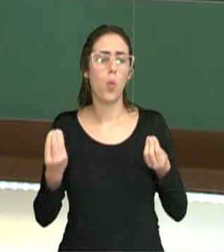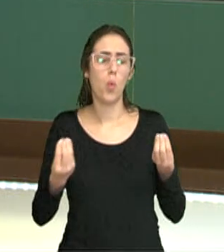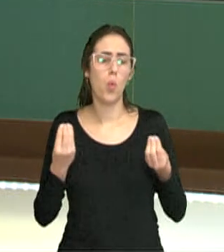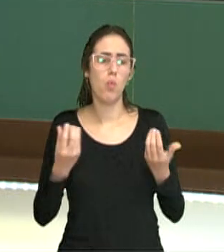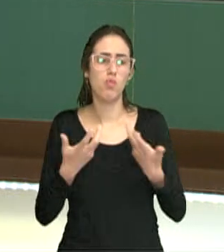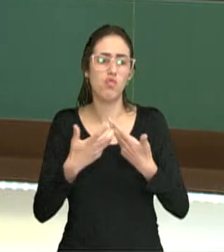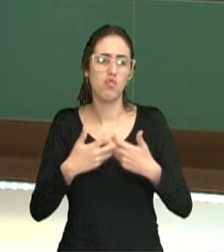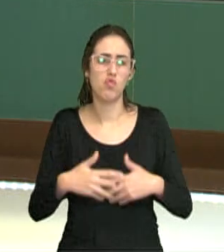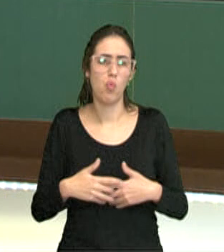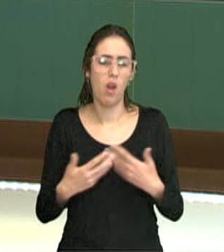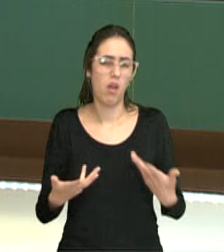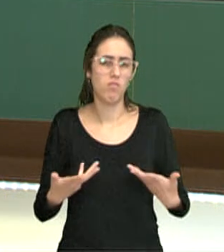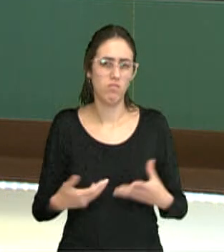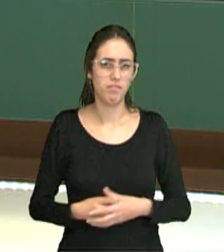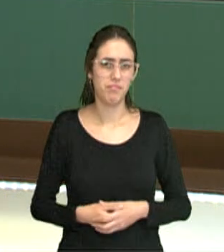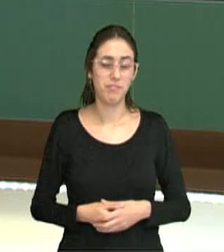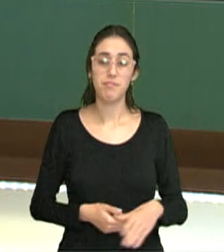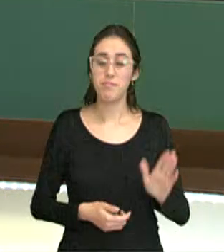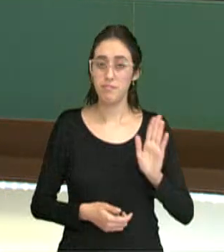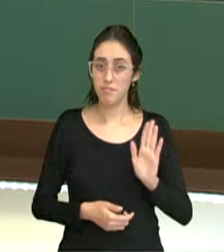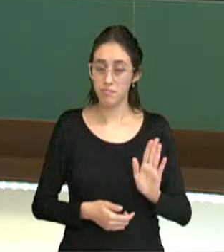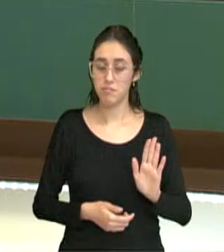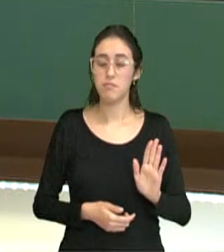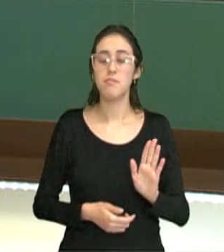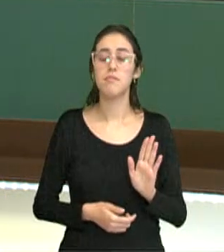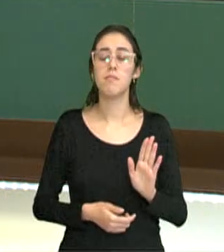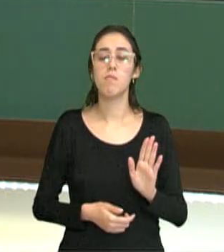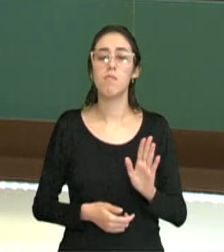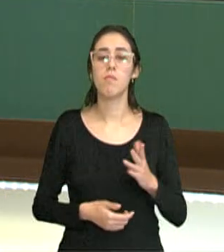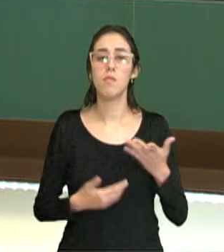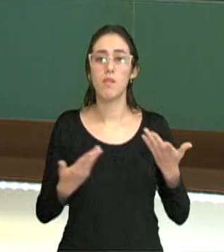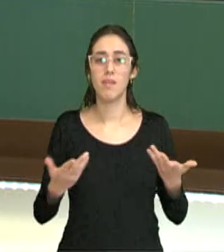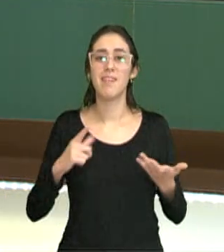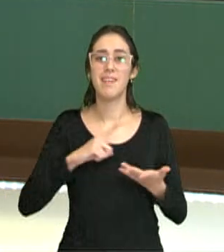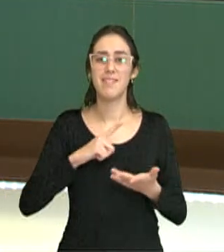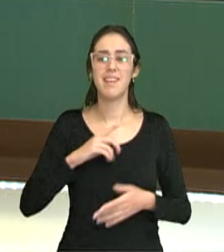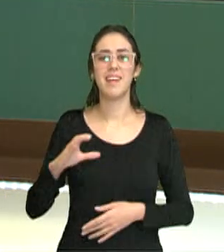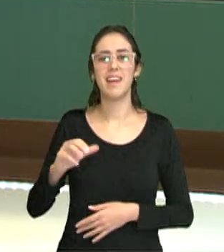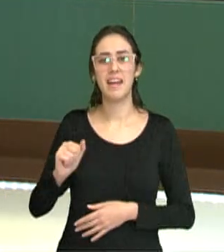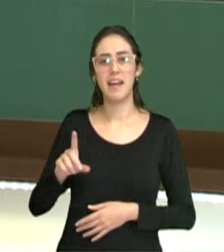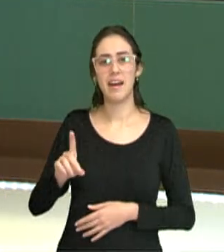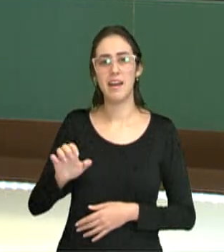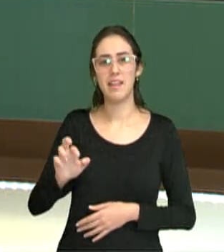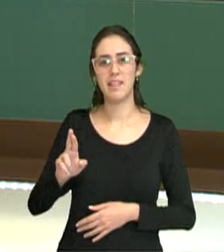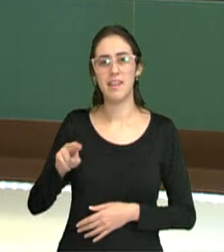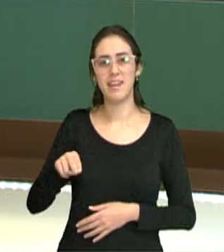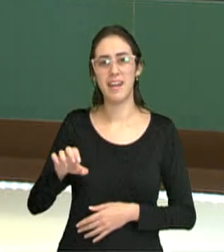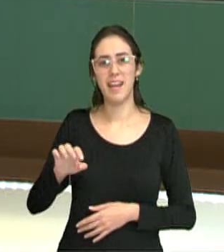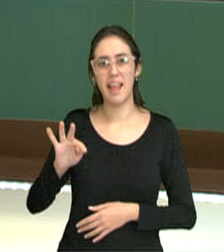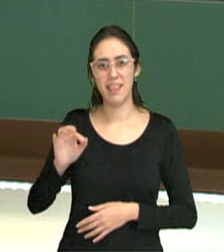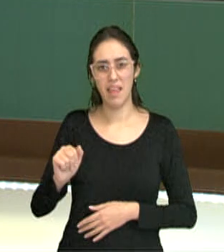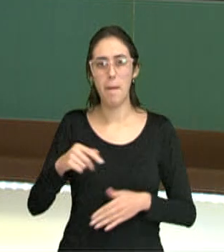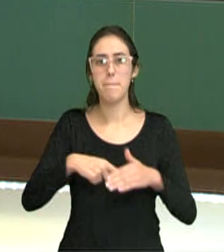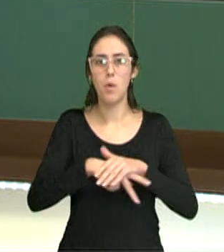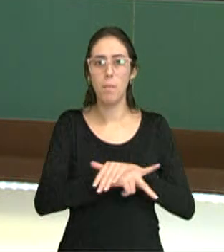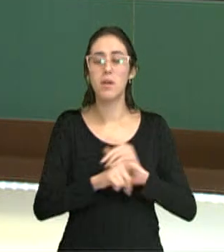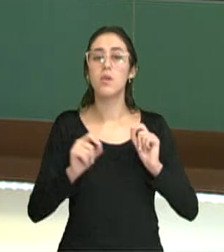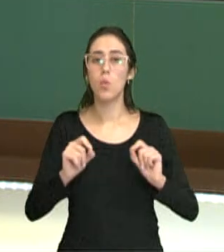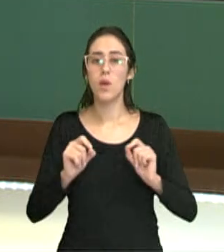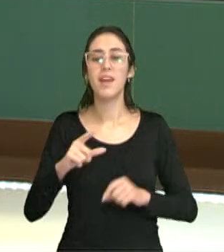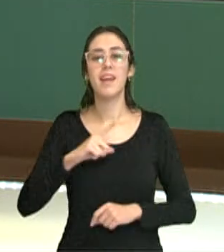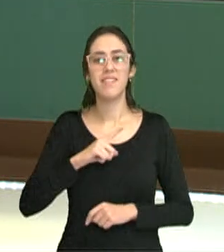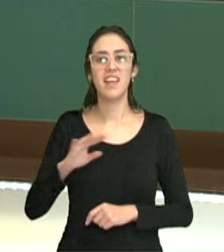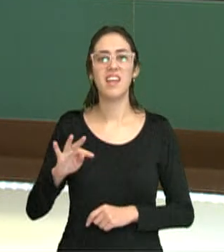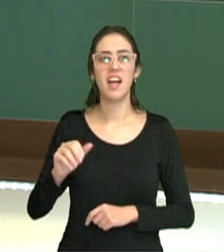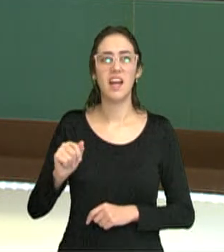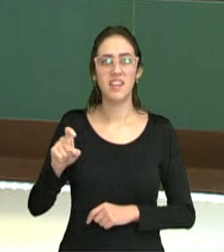esse rendimento? Bem, para isso, a caderneta de poupança, ela segue o que a gente chama de taxa